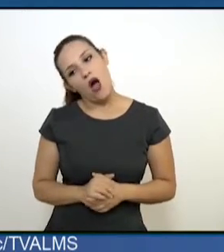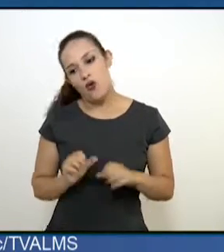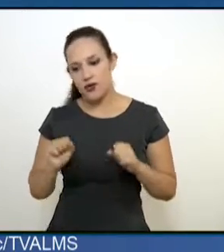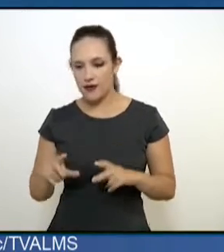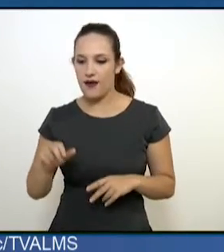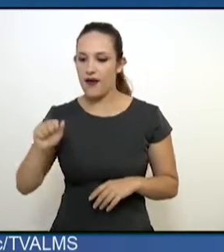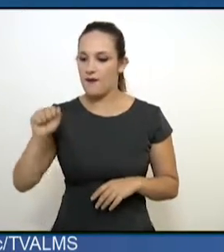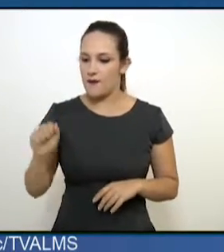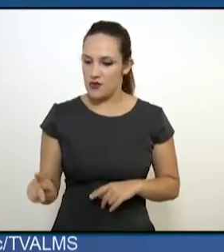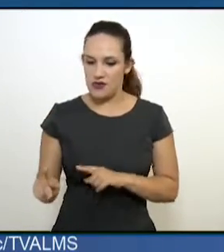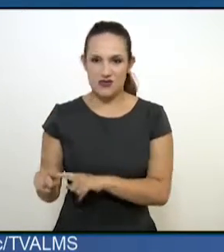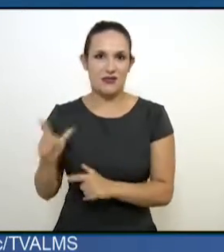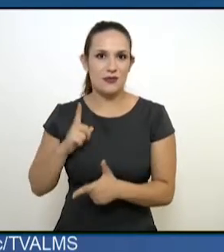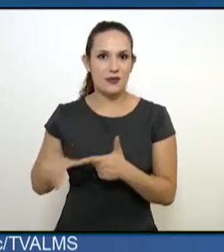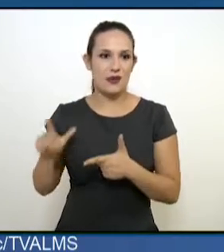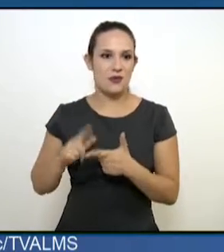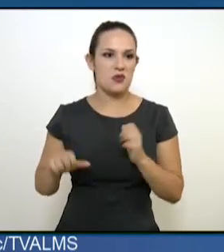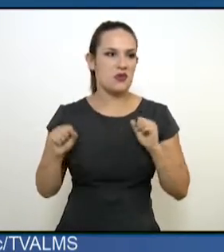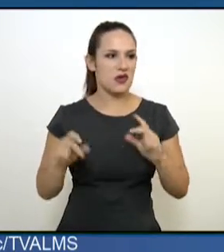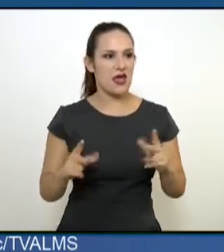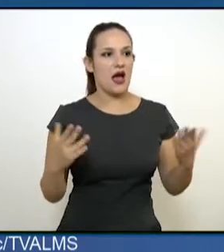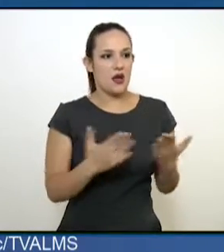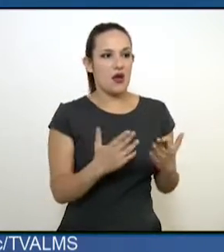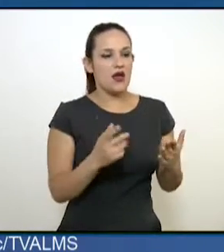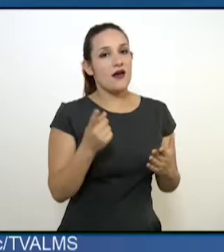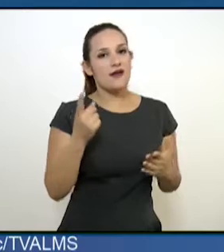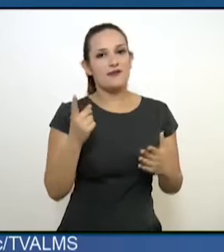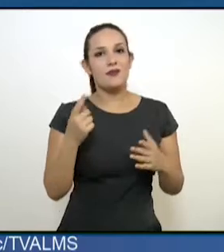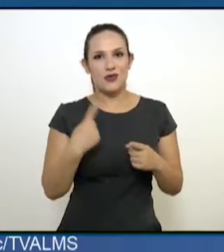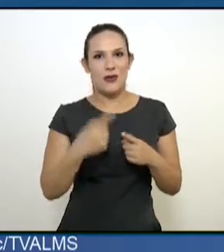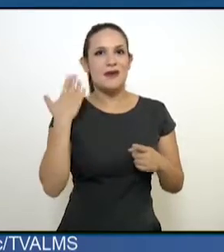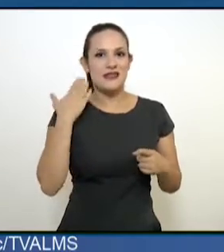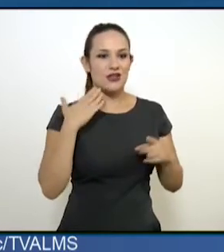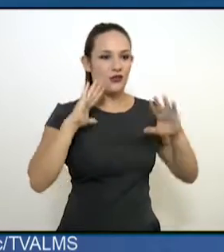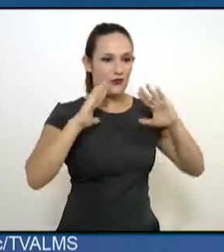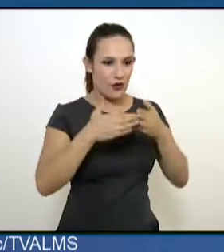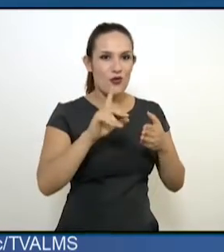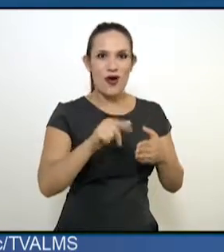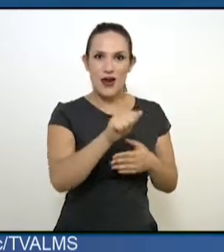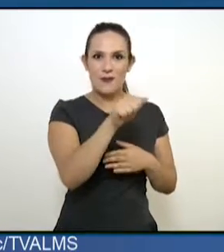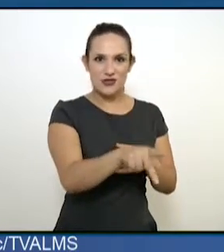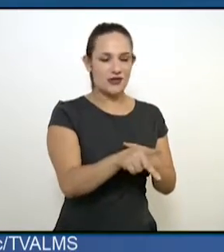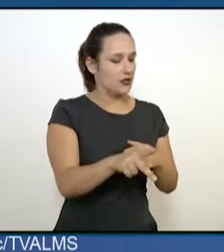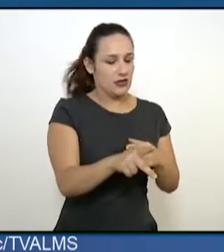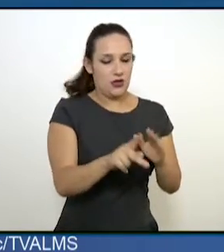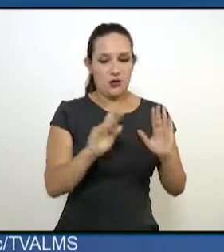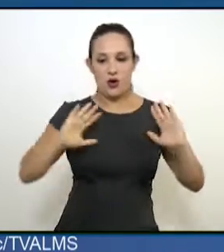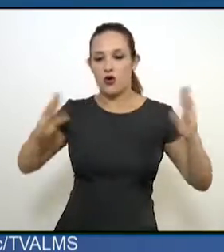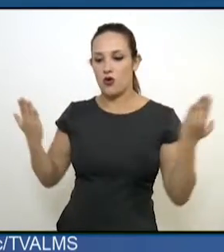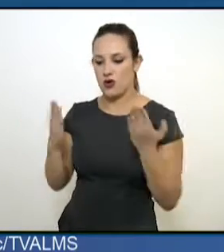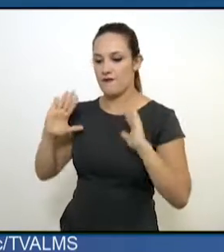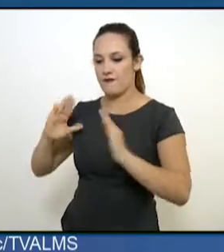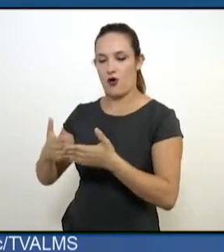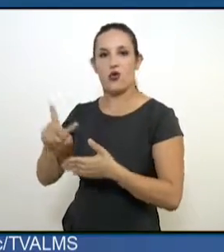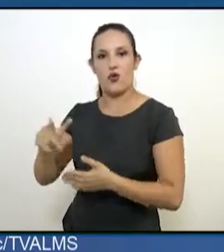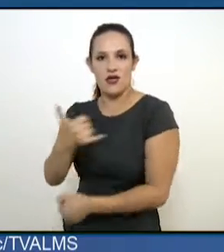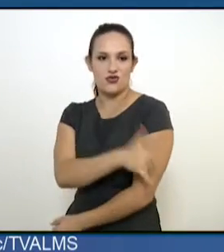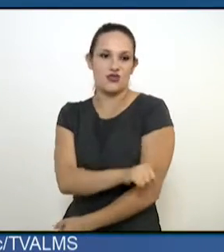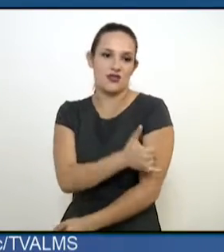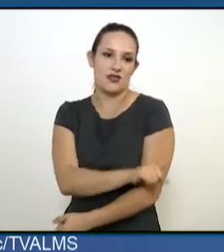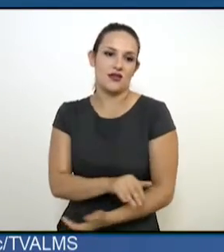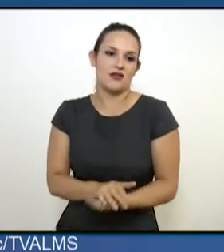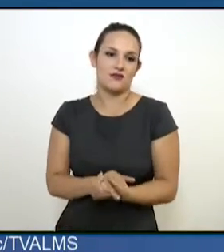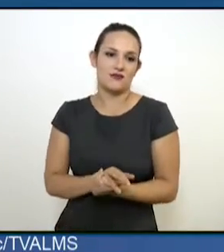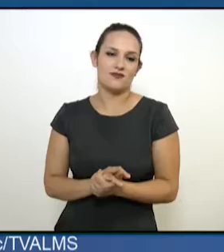Rio de Janeiro para poder mudar o debate, que antes era o foco da Previdência, agora passa a ser a segurança pública. Agora,